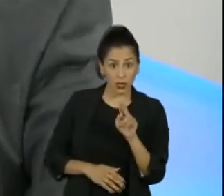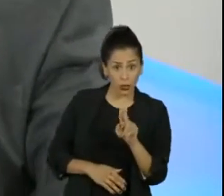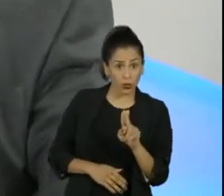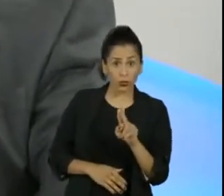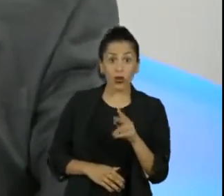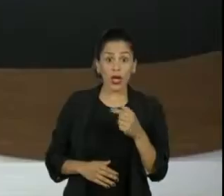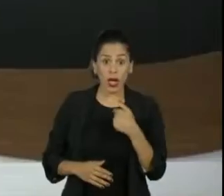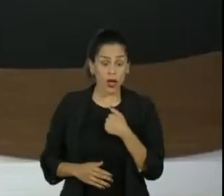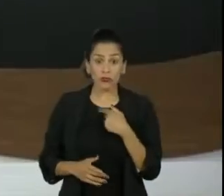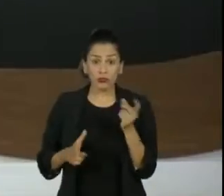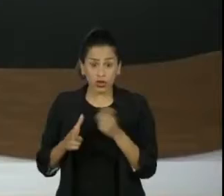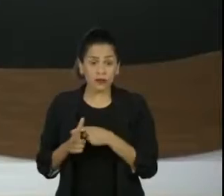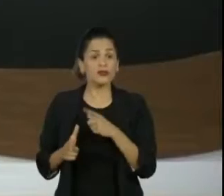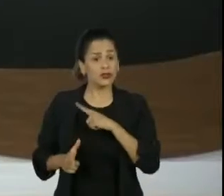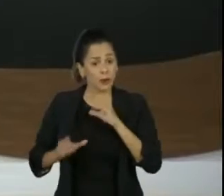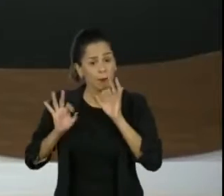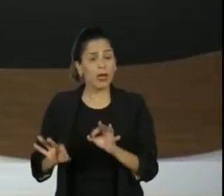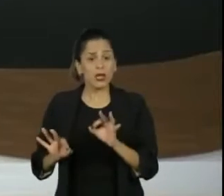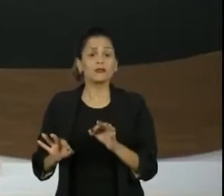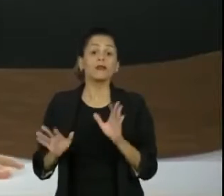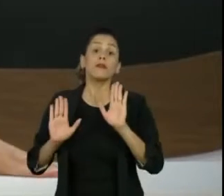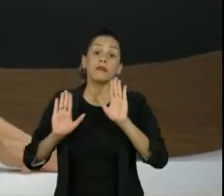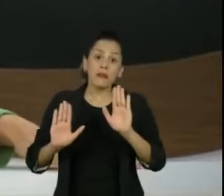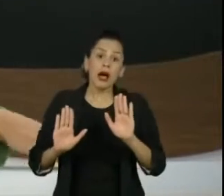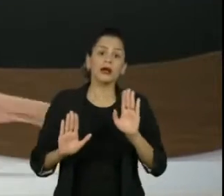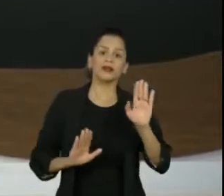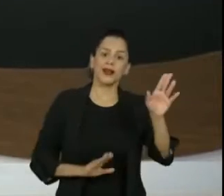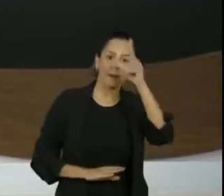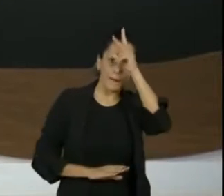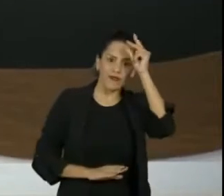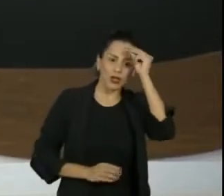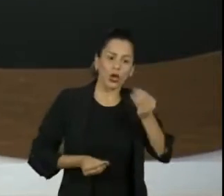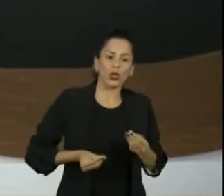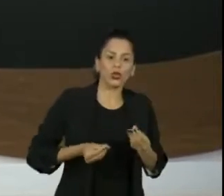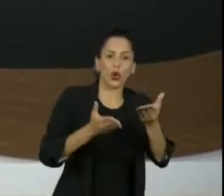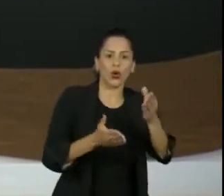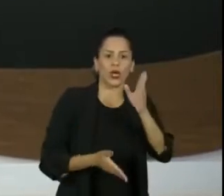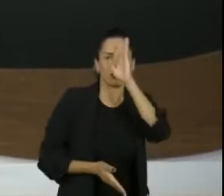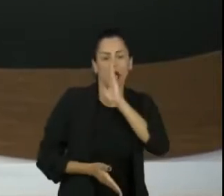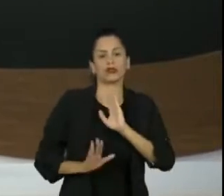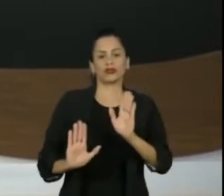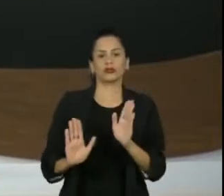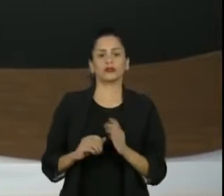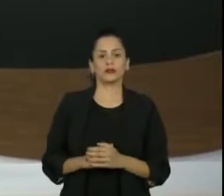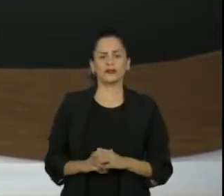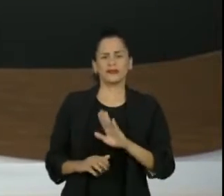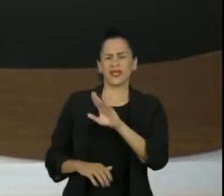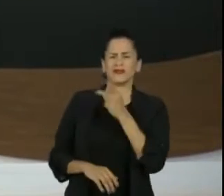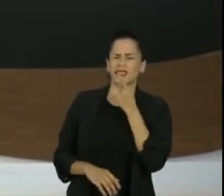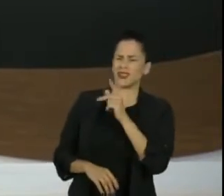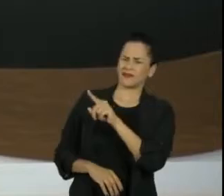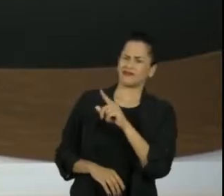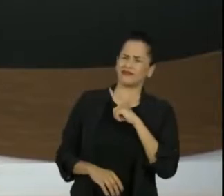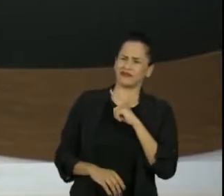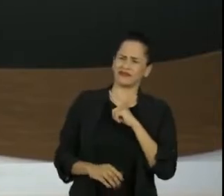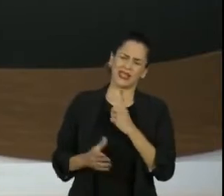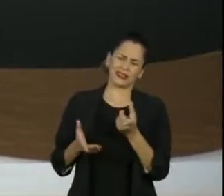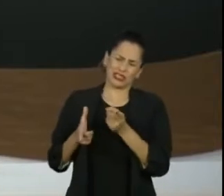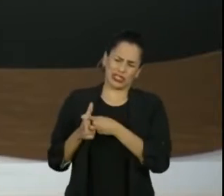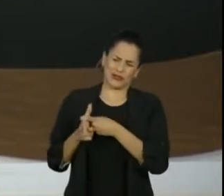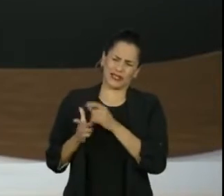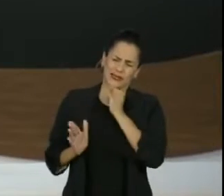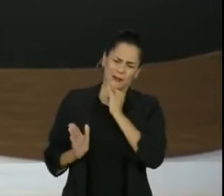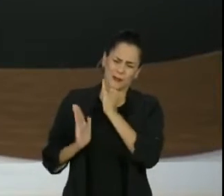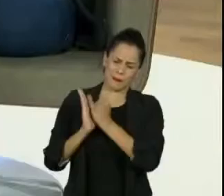de Belo Horizonte. Mas o senhor não acha que o prefeito da cidade tratar uma questão como essa dessa maneira é um mau exemplo? Porque se o senhor não paga uma dívida que o senhor